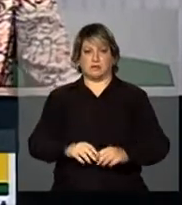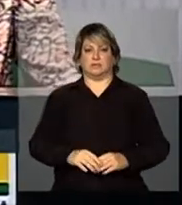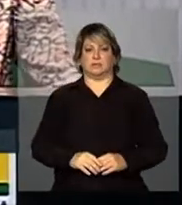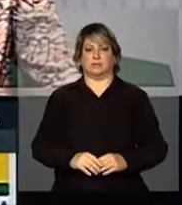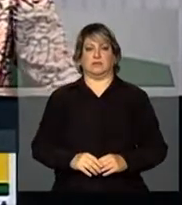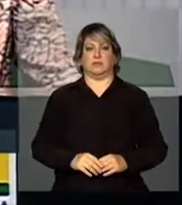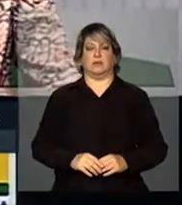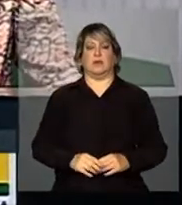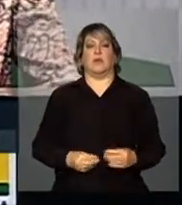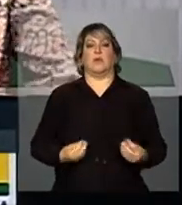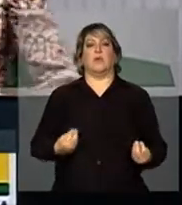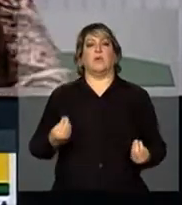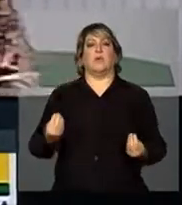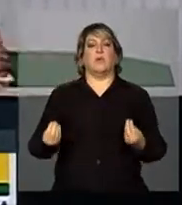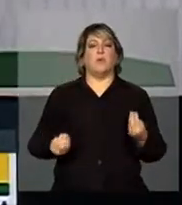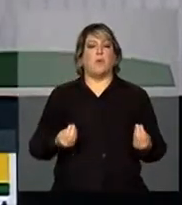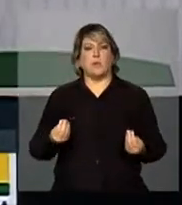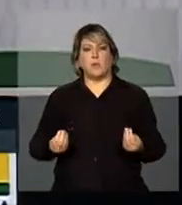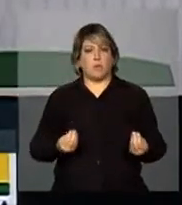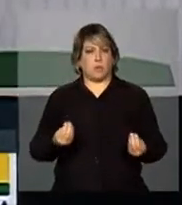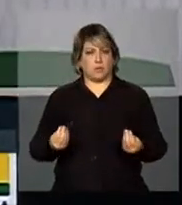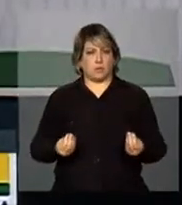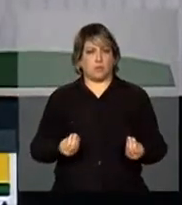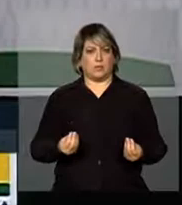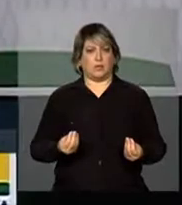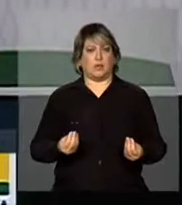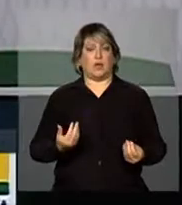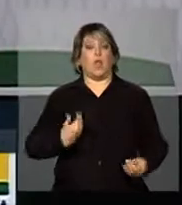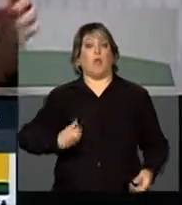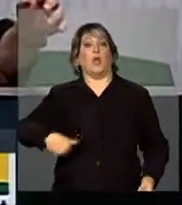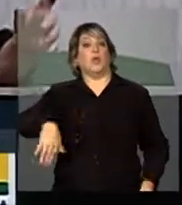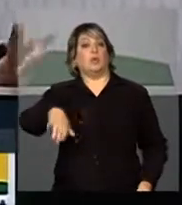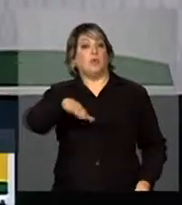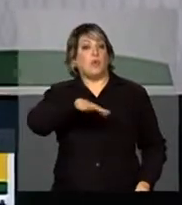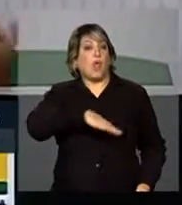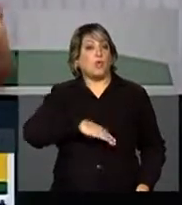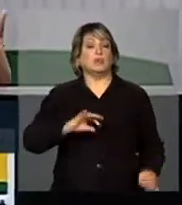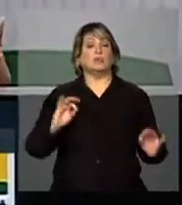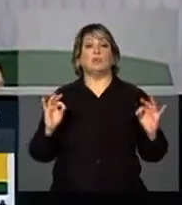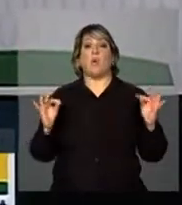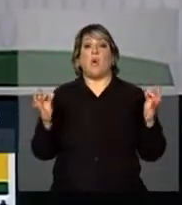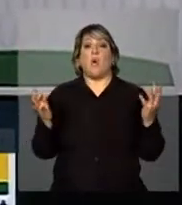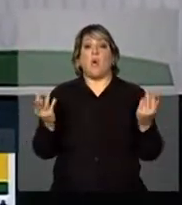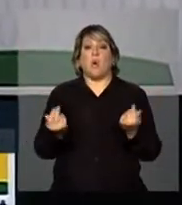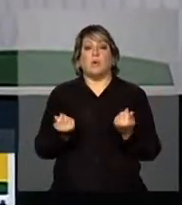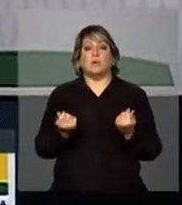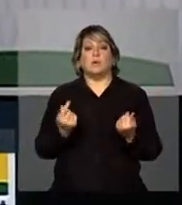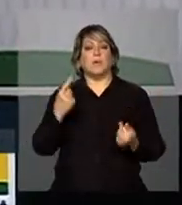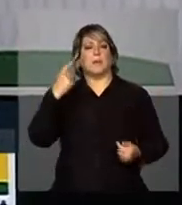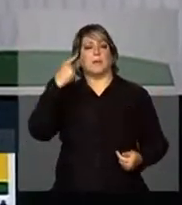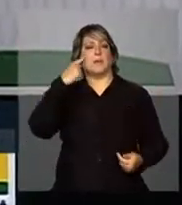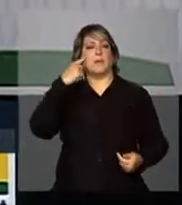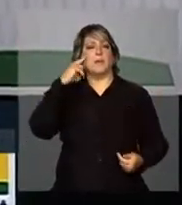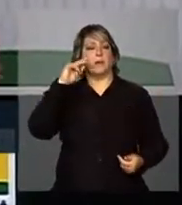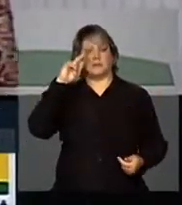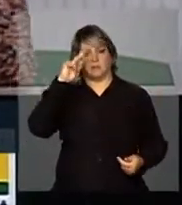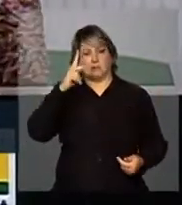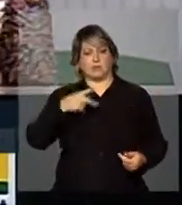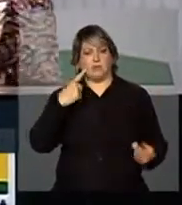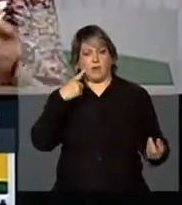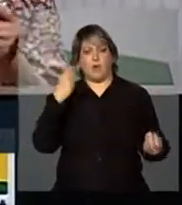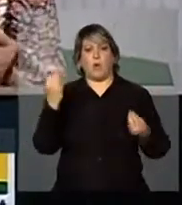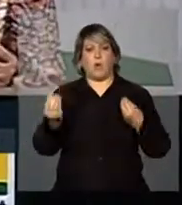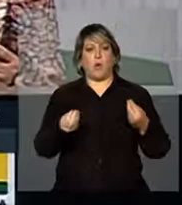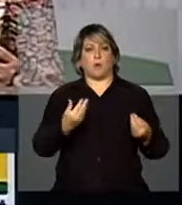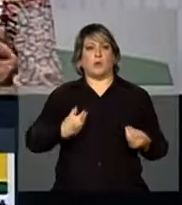na forma pela qual nós todos nos vemos na forma